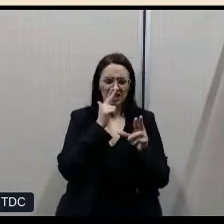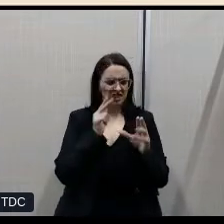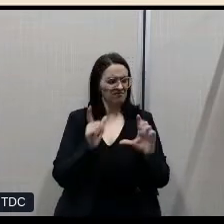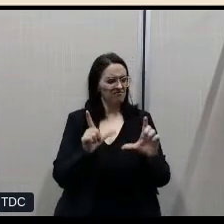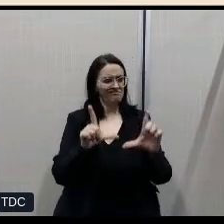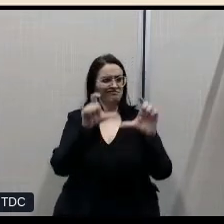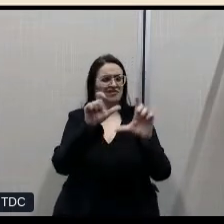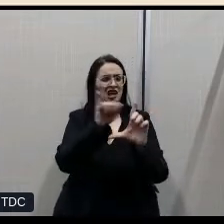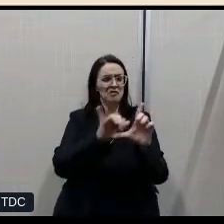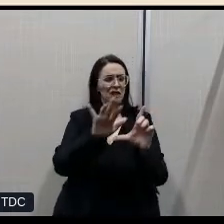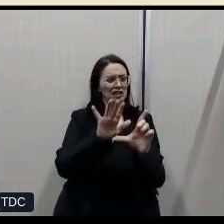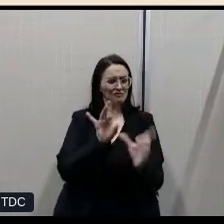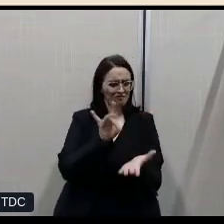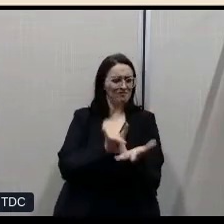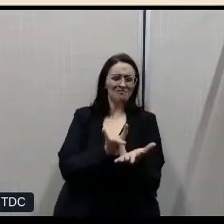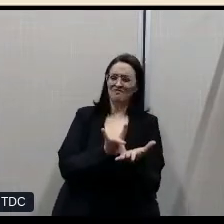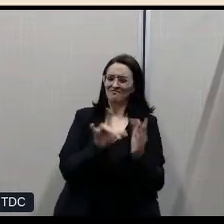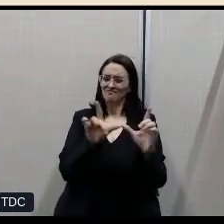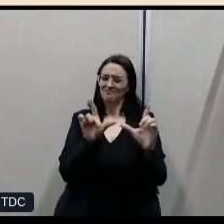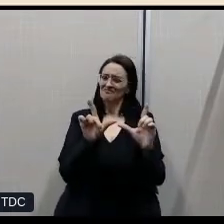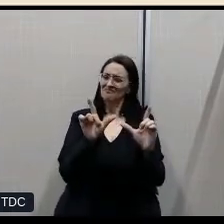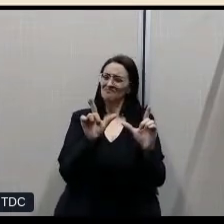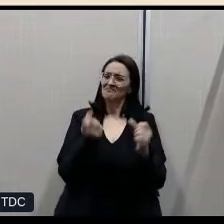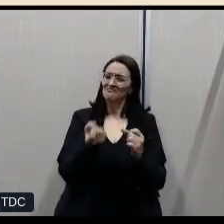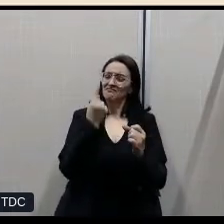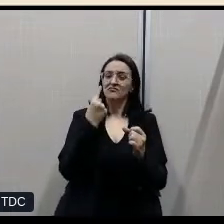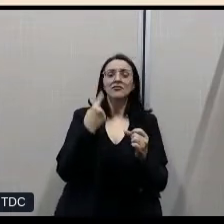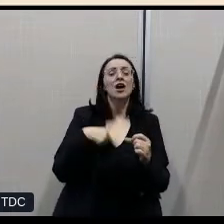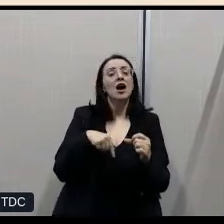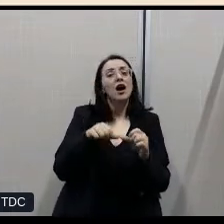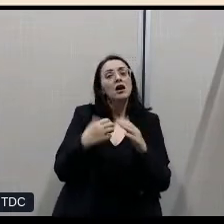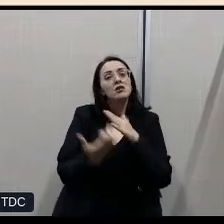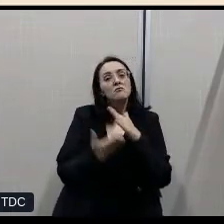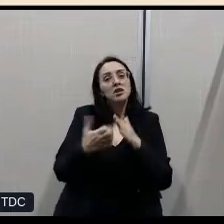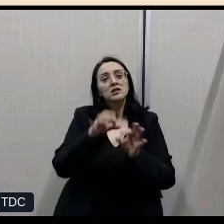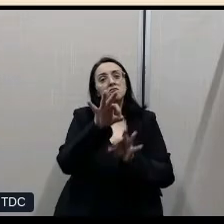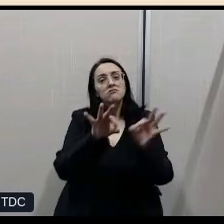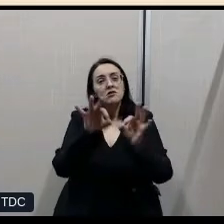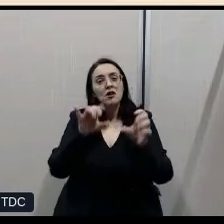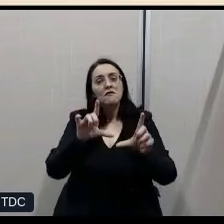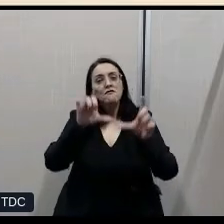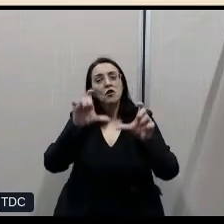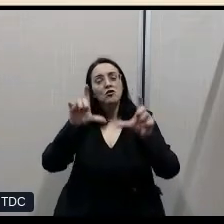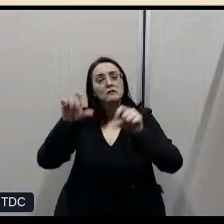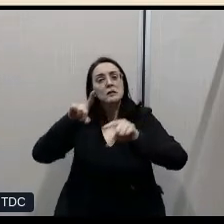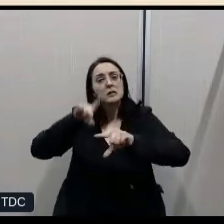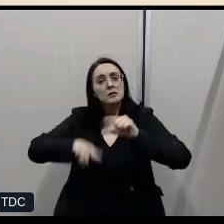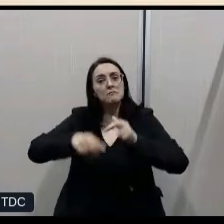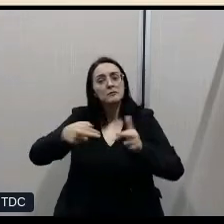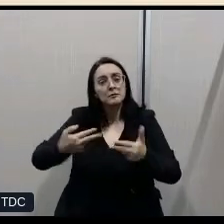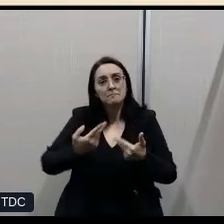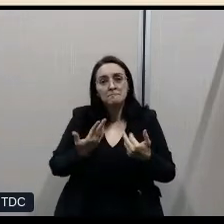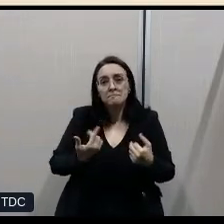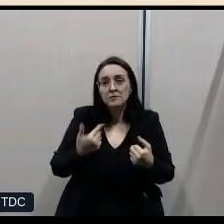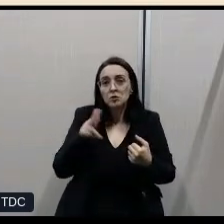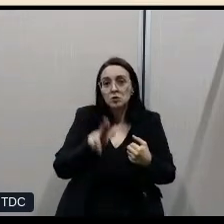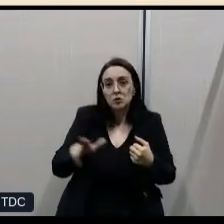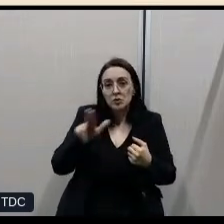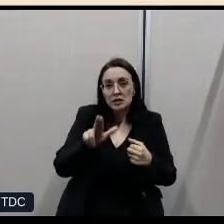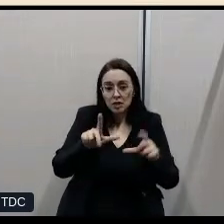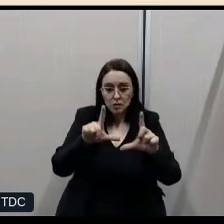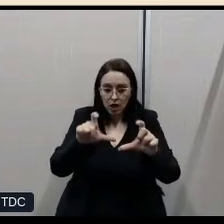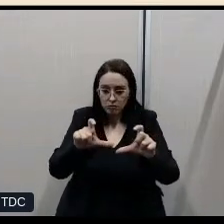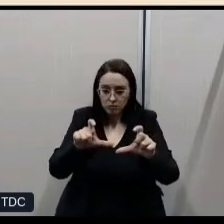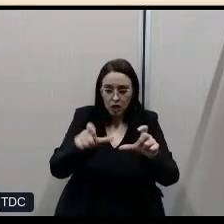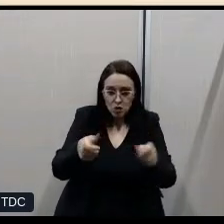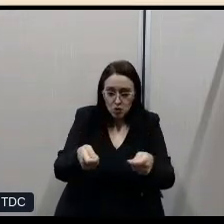fiéis. Então, as empresas que produziam esses filmes e produziam os equipamentos que eram usados para revelar